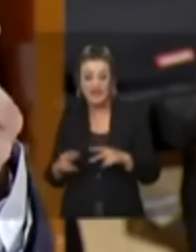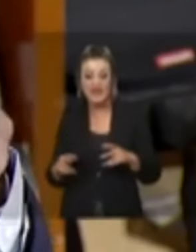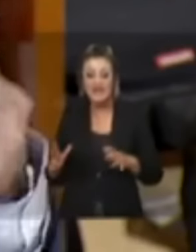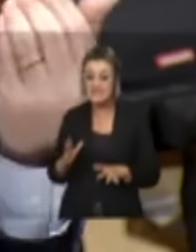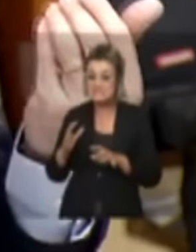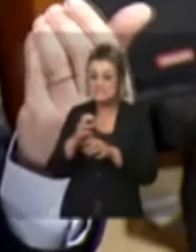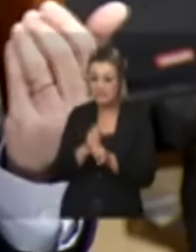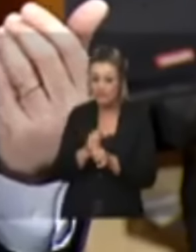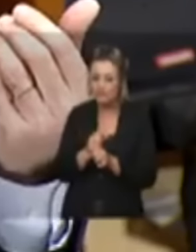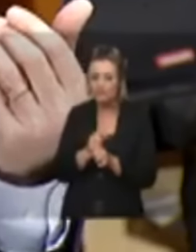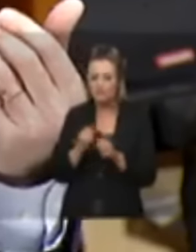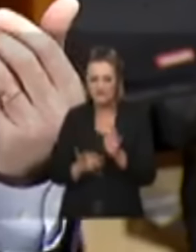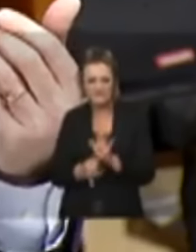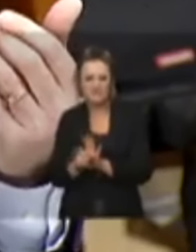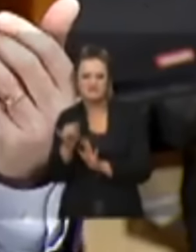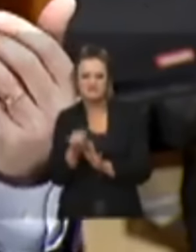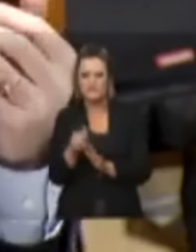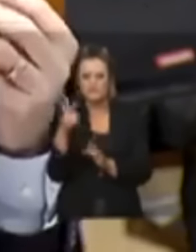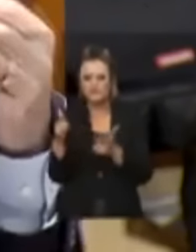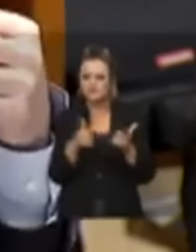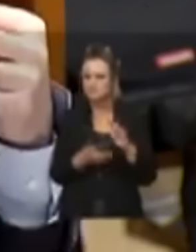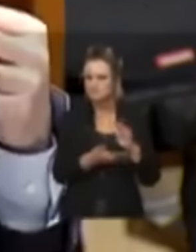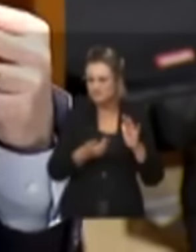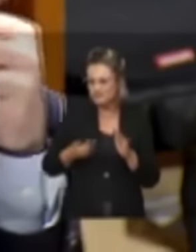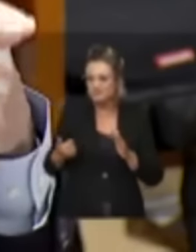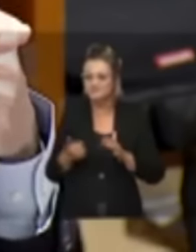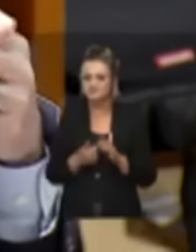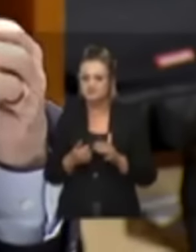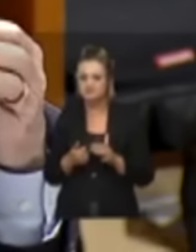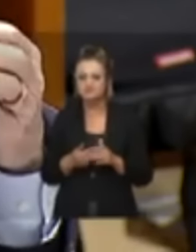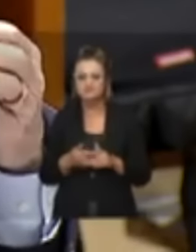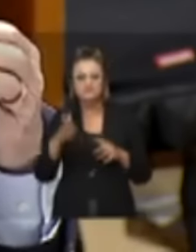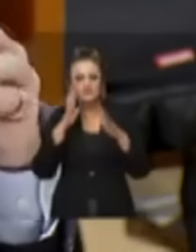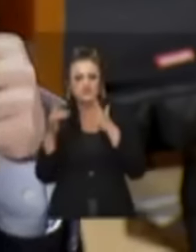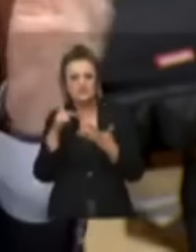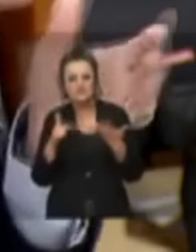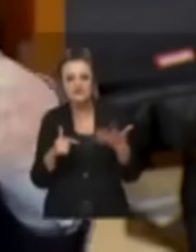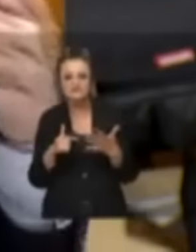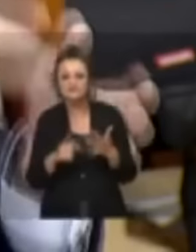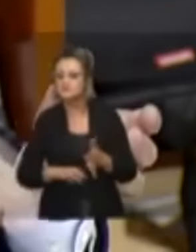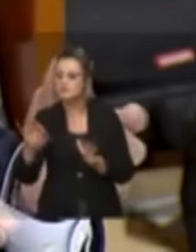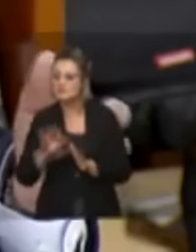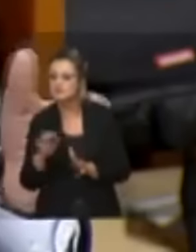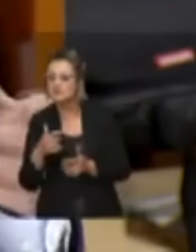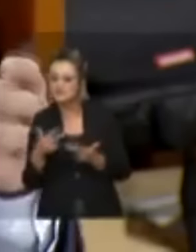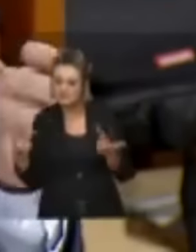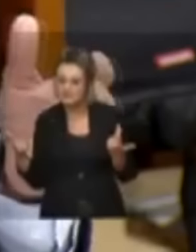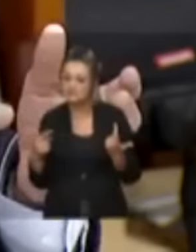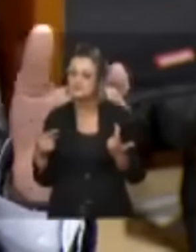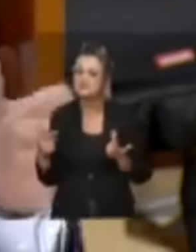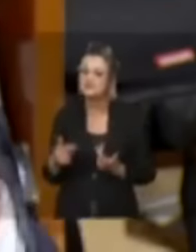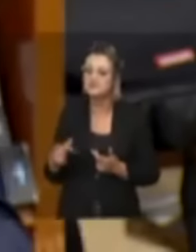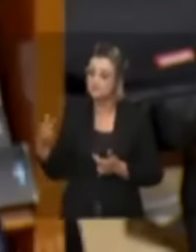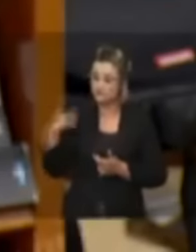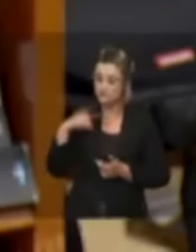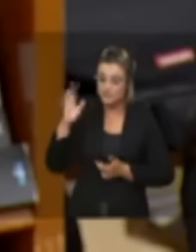monetário inflacionário e dos múltiplos planos e dos múltiplos índices de de reajuste que